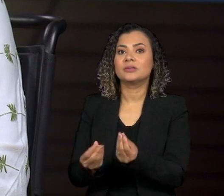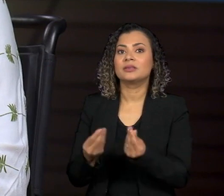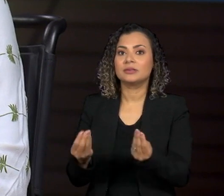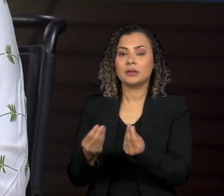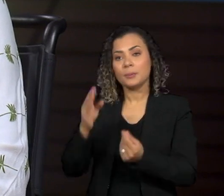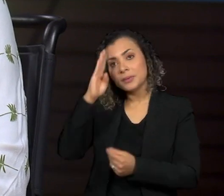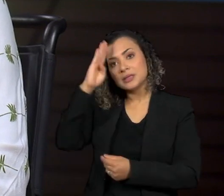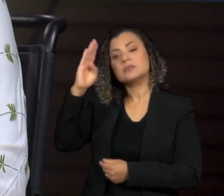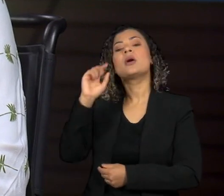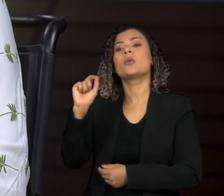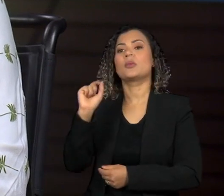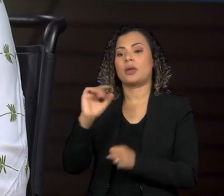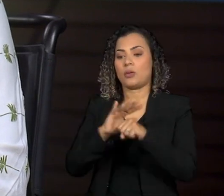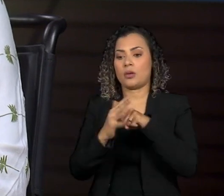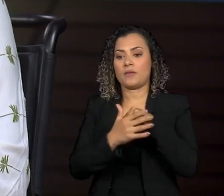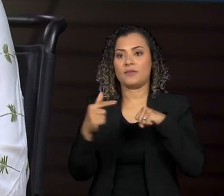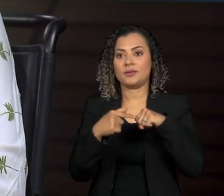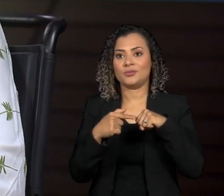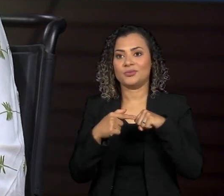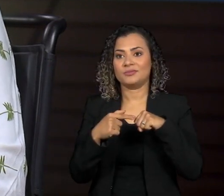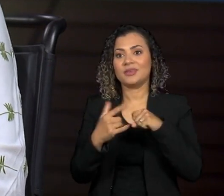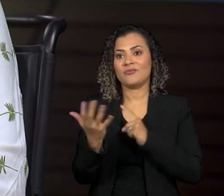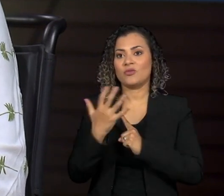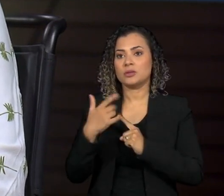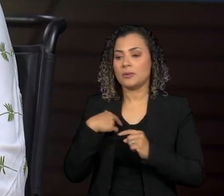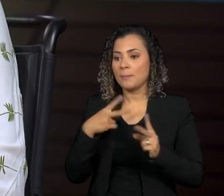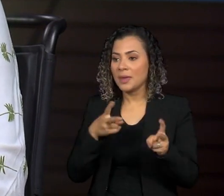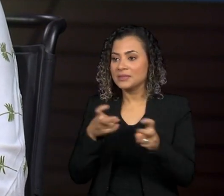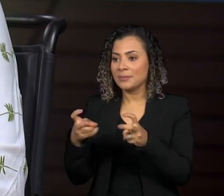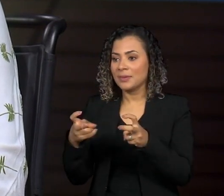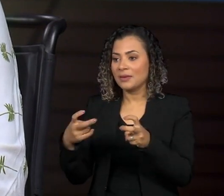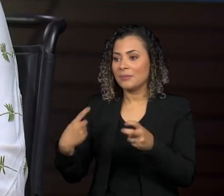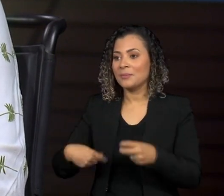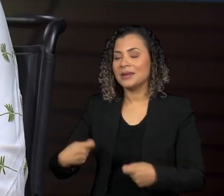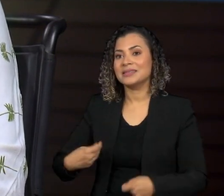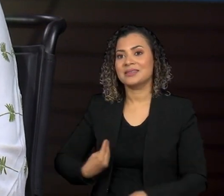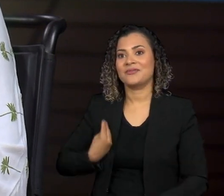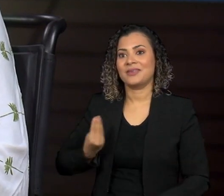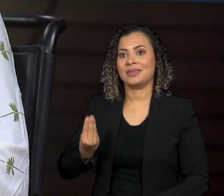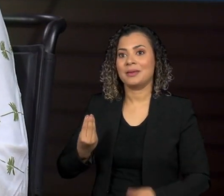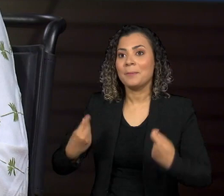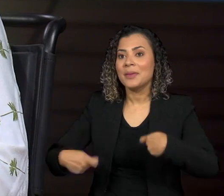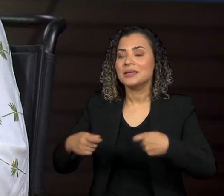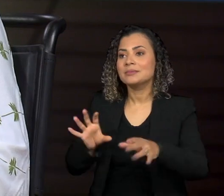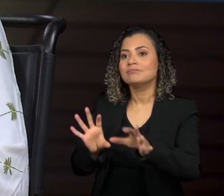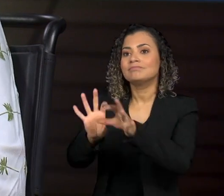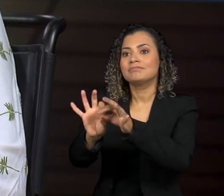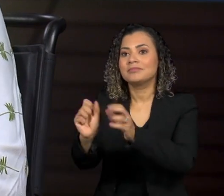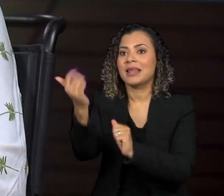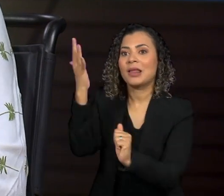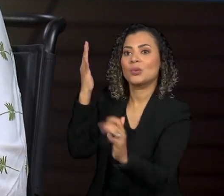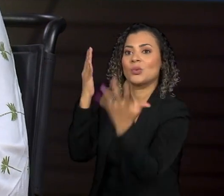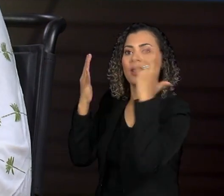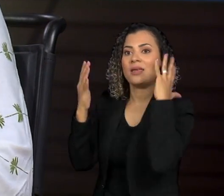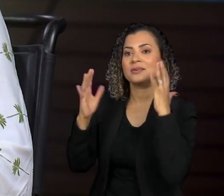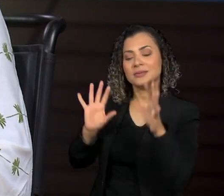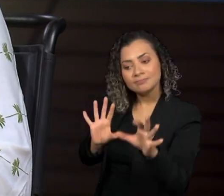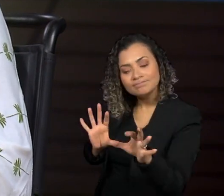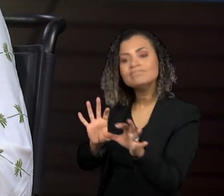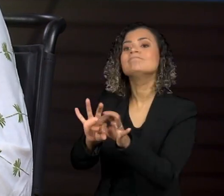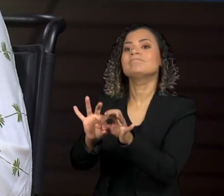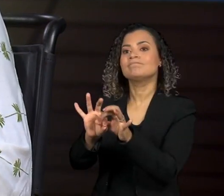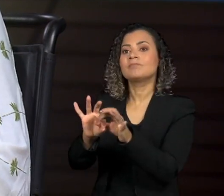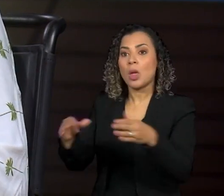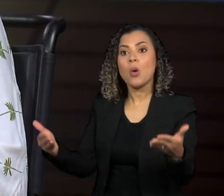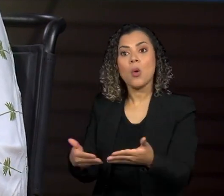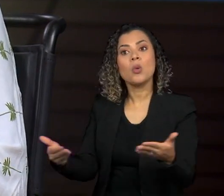ponto positivo da pandemia foi fazer a gente perceber que a gente precisa de vida, né? Que a gente precisa, nós somos parte da natureza. Hoje,